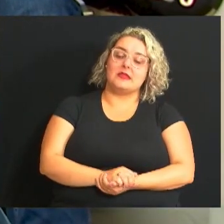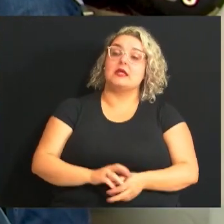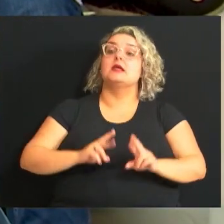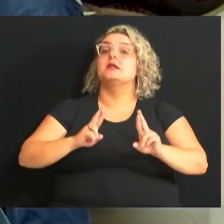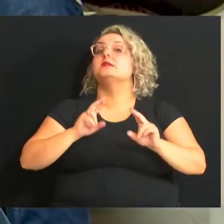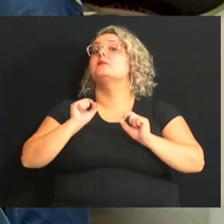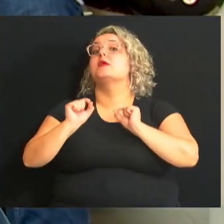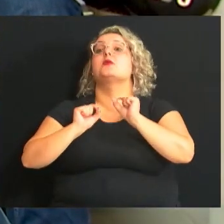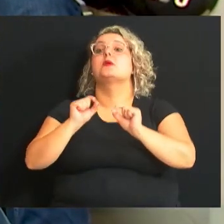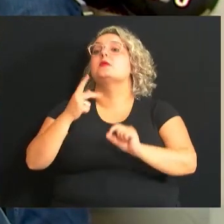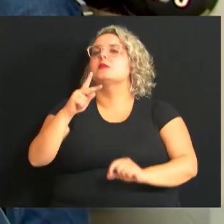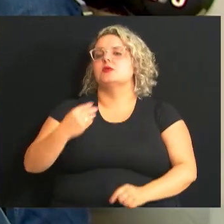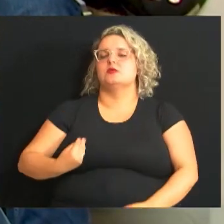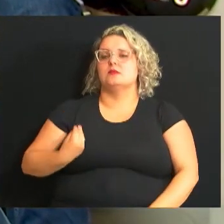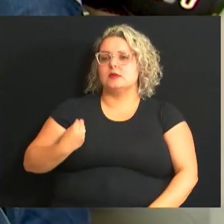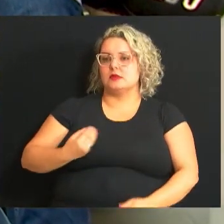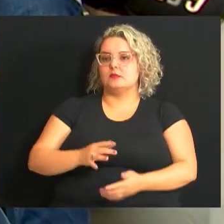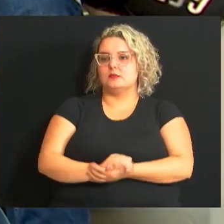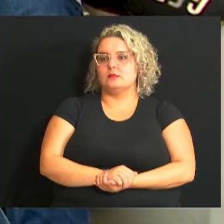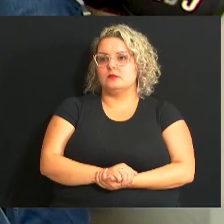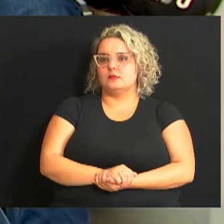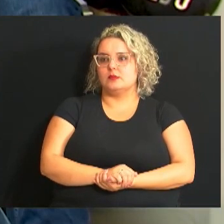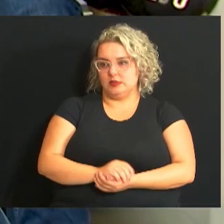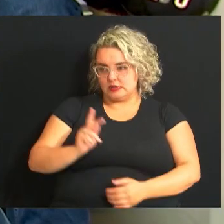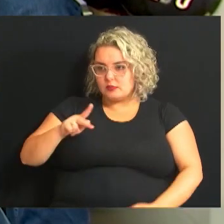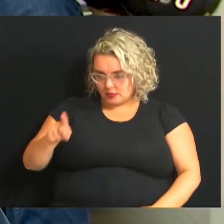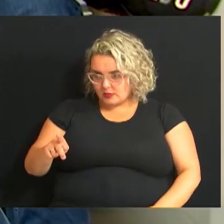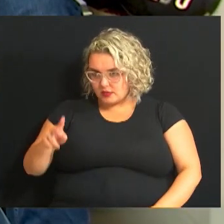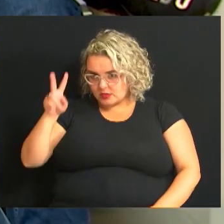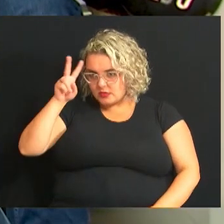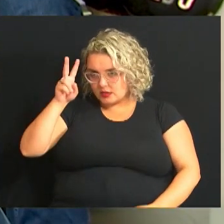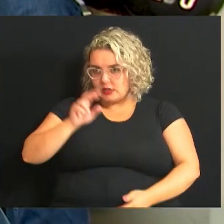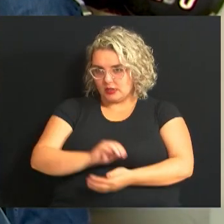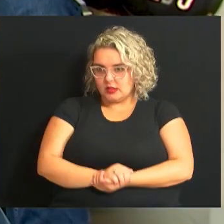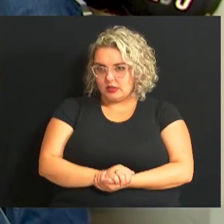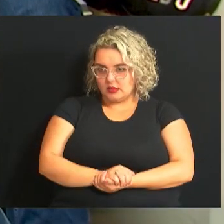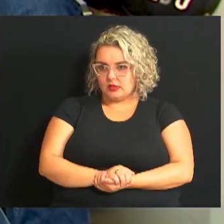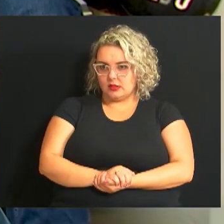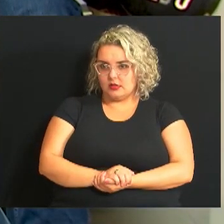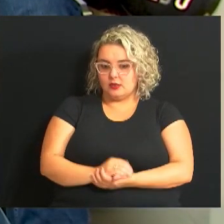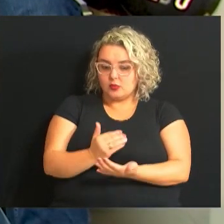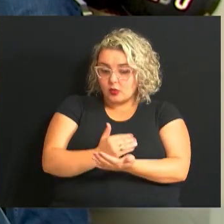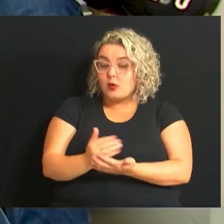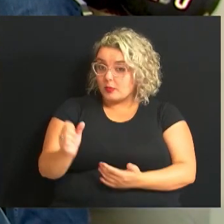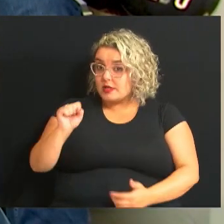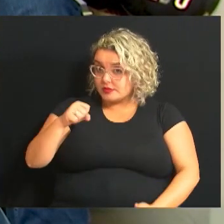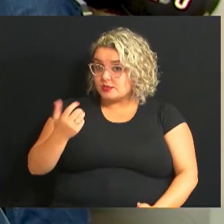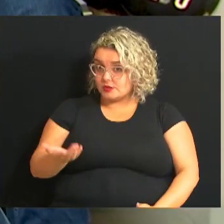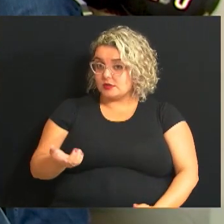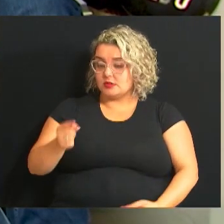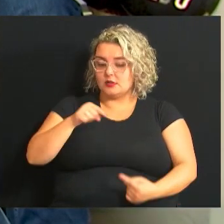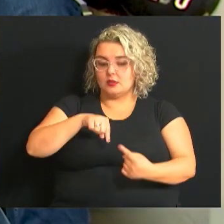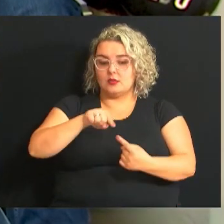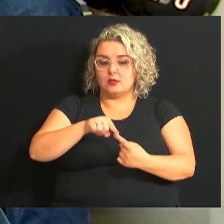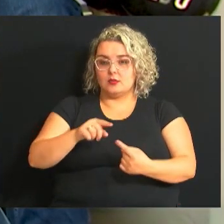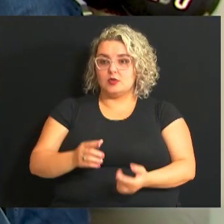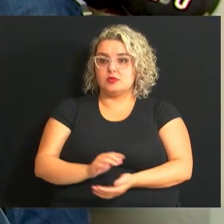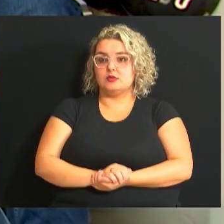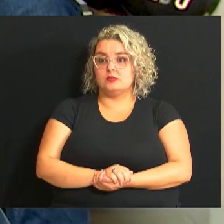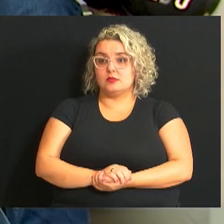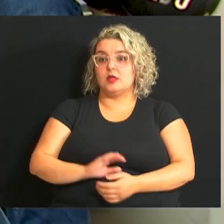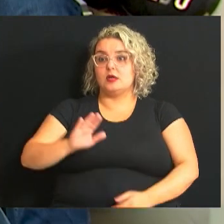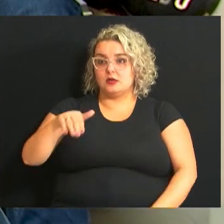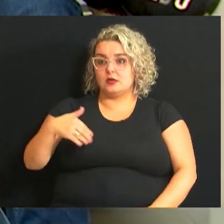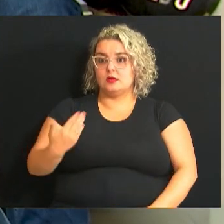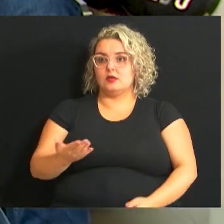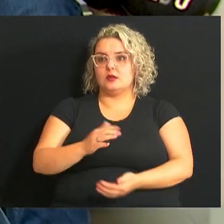vida? Olha, bem como professor de história? A princípio, sim, é o objetivo. Mas quando você chega assim,